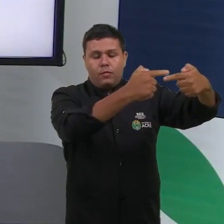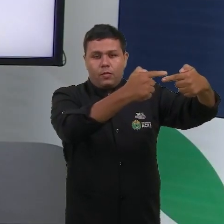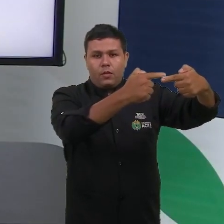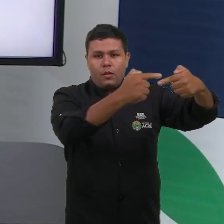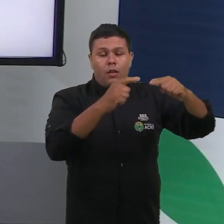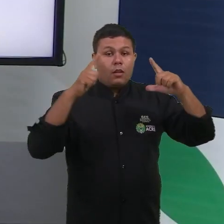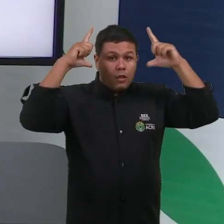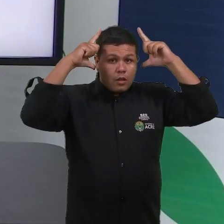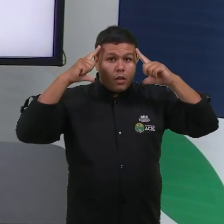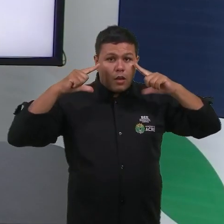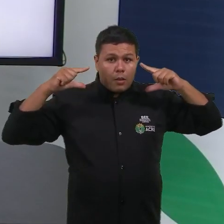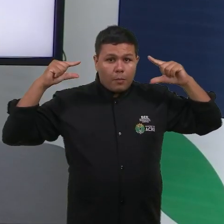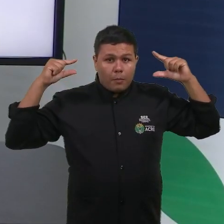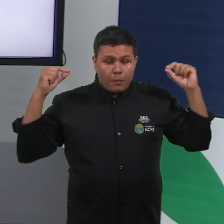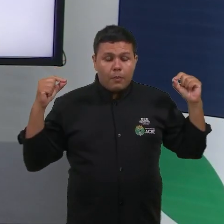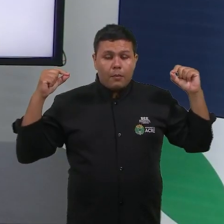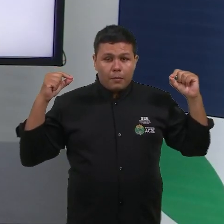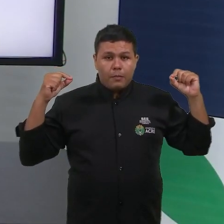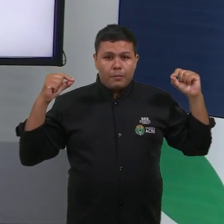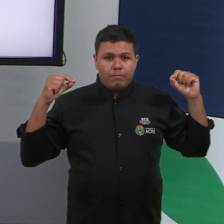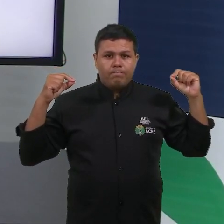Lamarck, ele tem